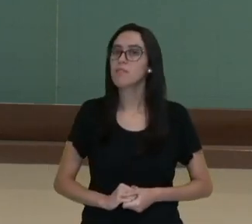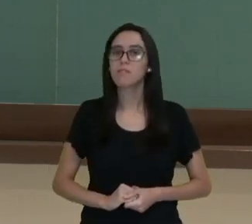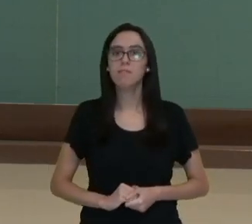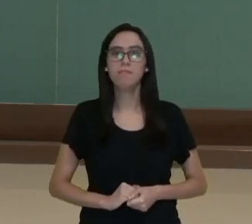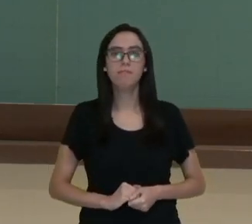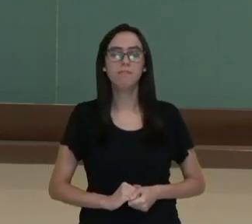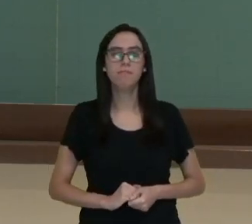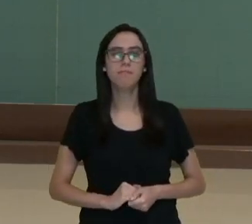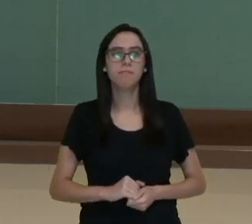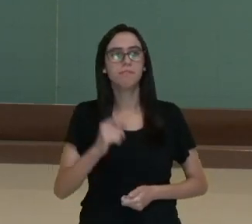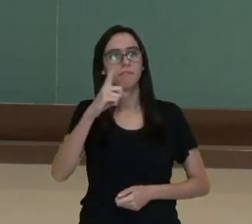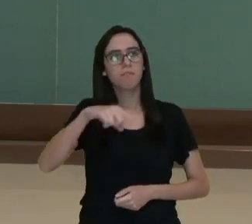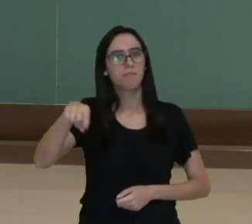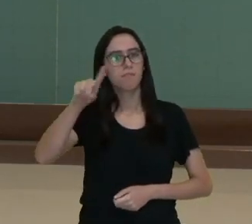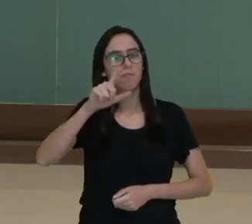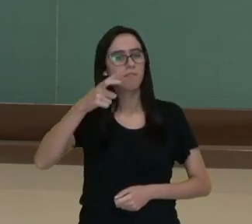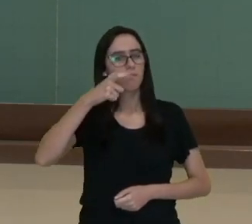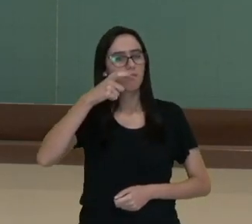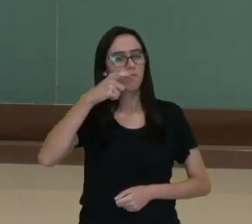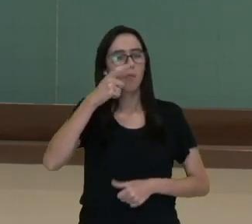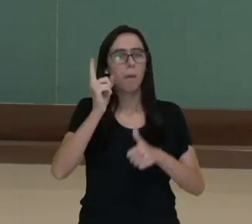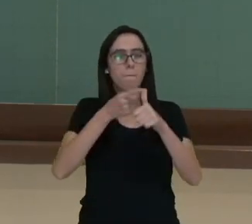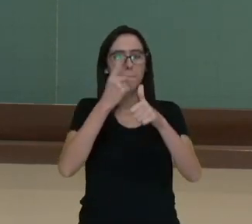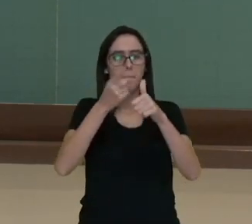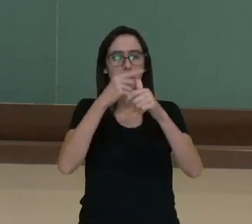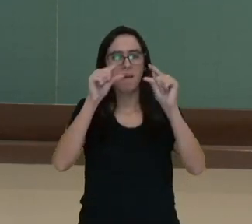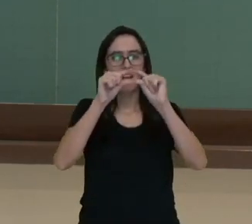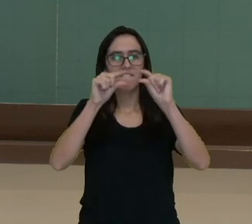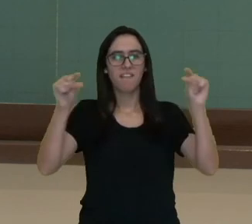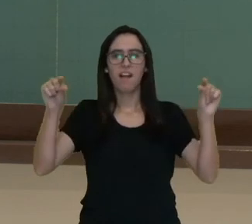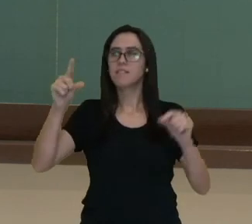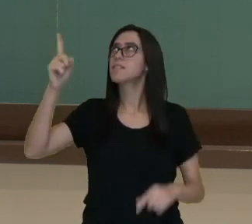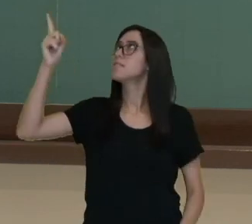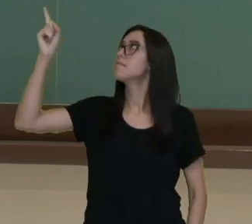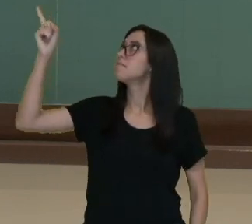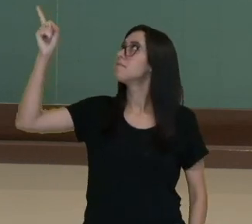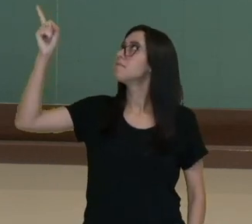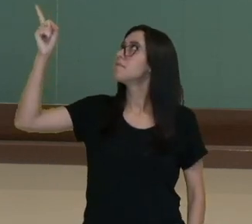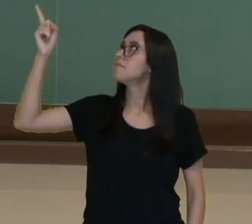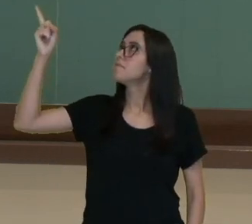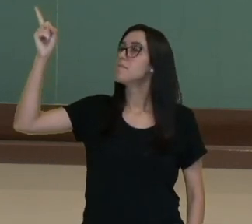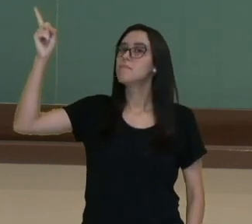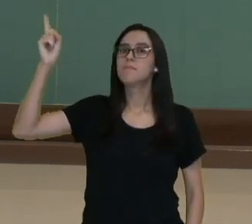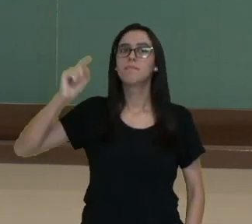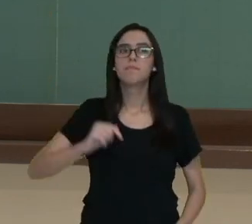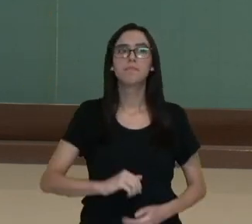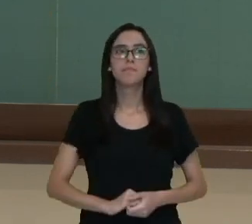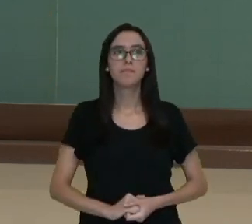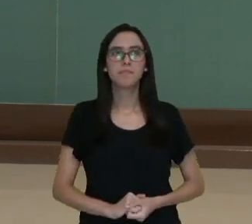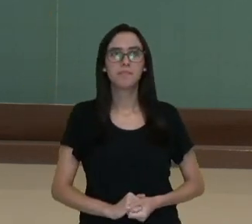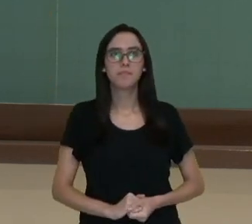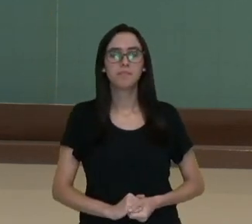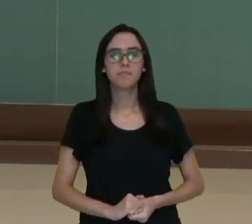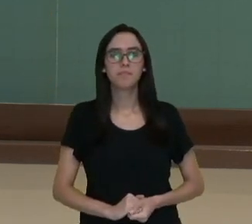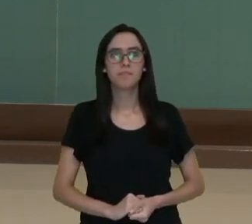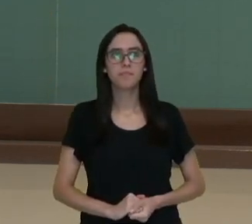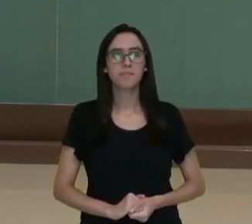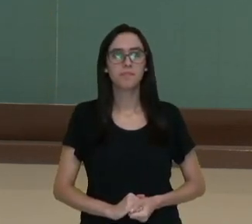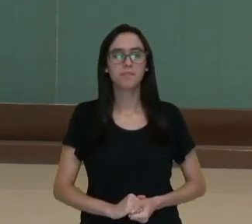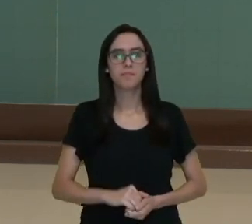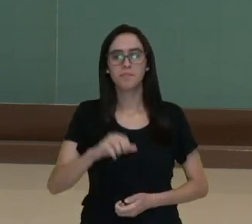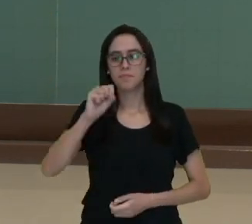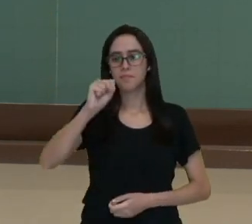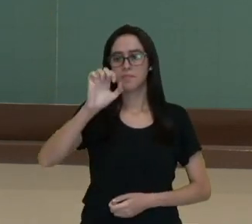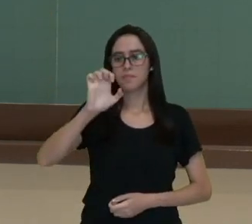vocês observarem aqui, na primeira, ó, eres um senhor muito educado, então a palavra